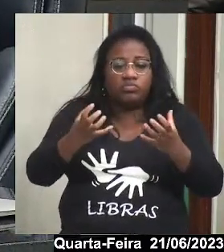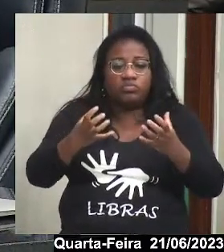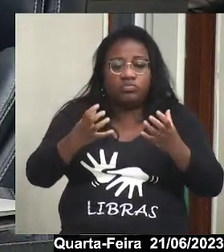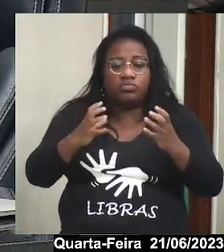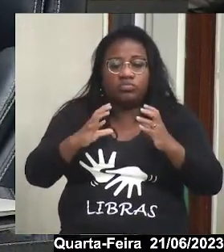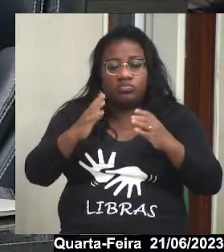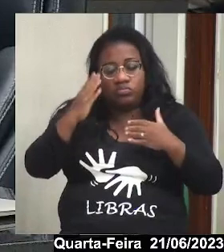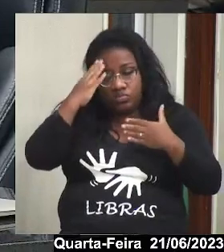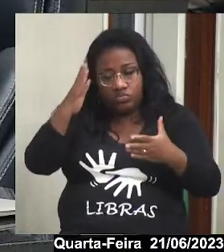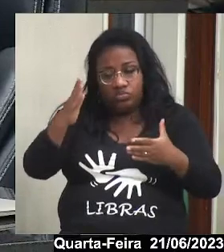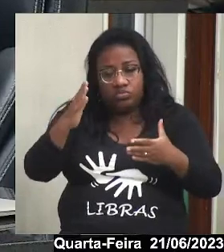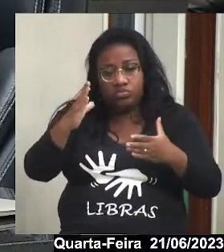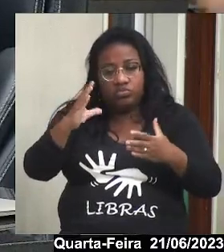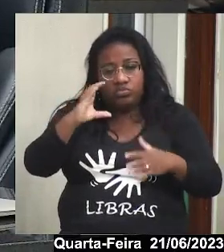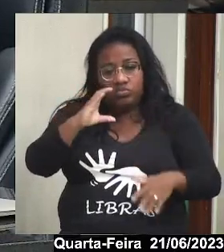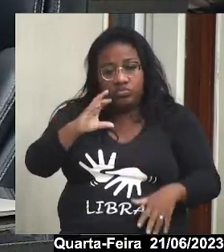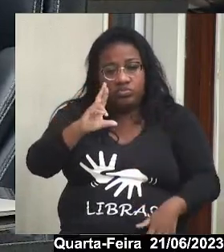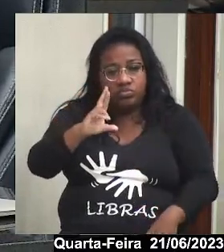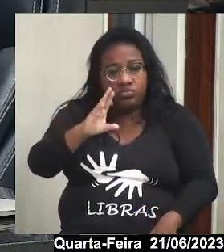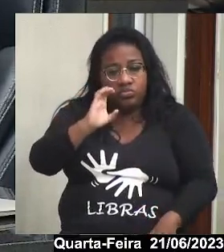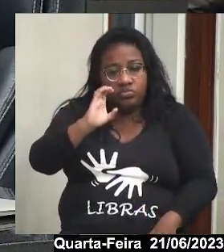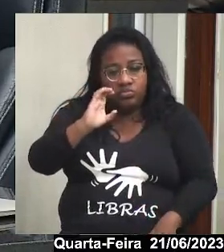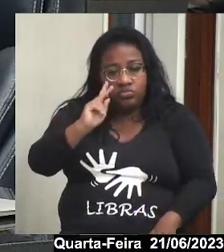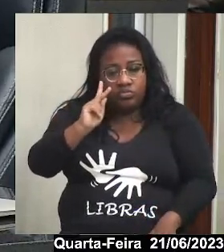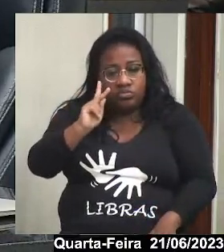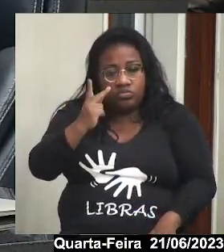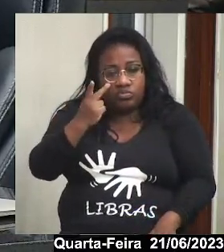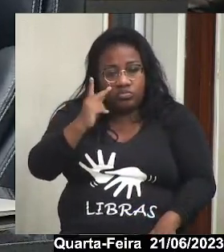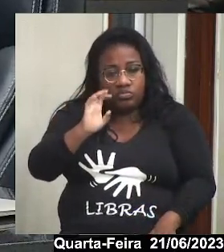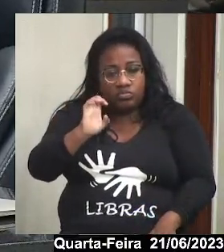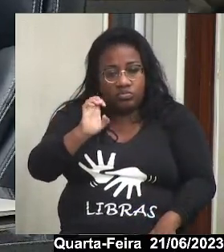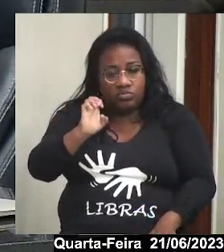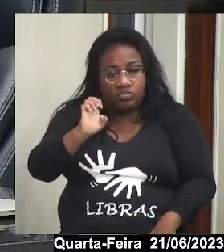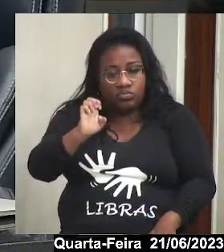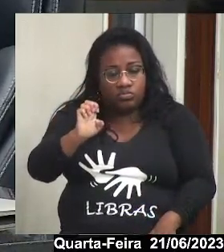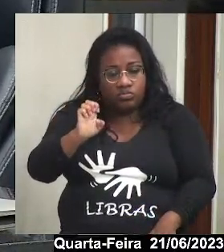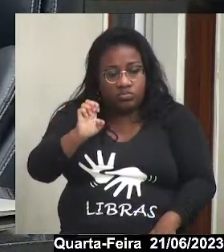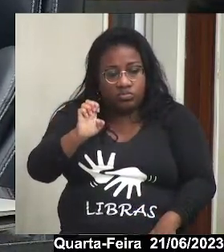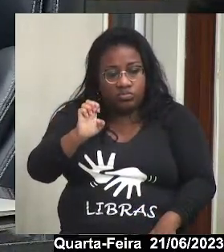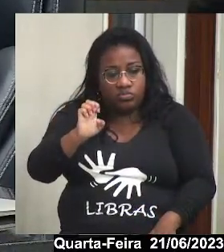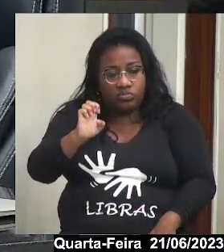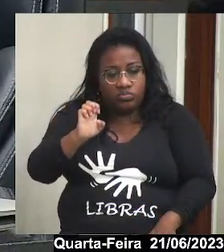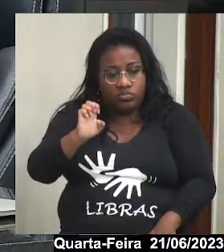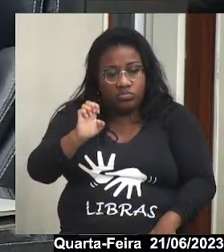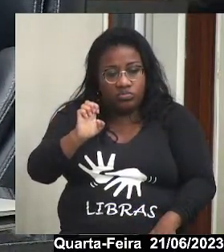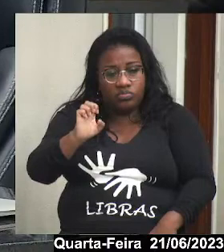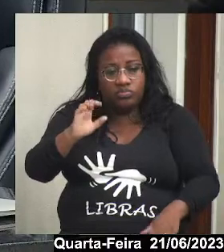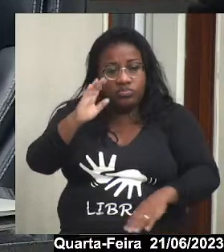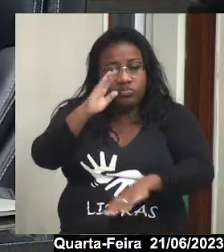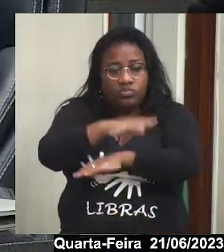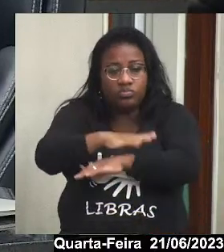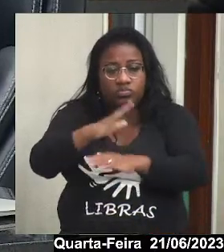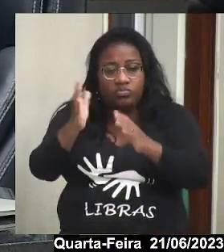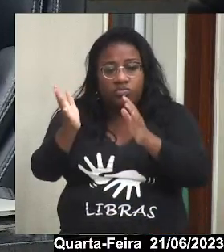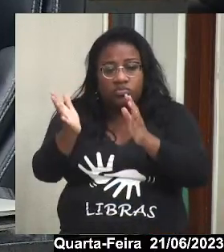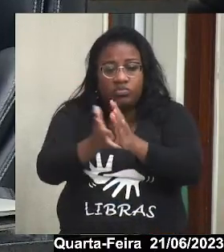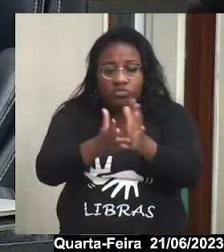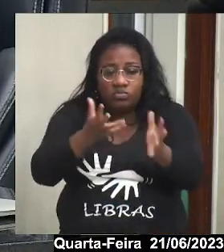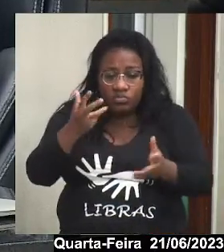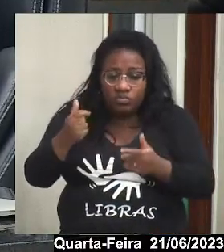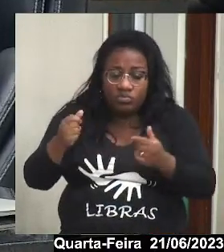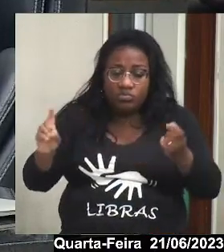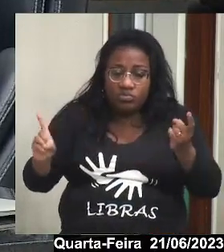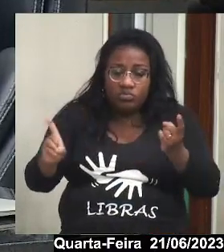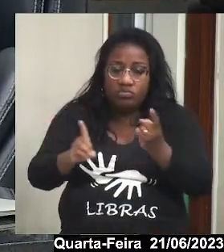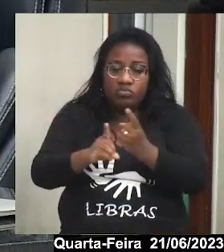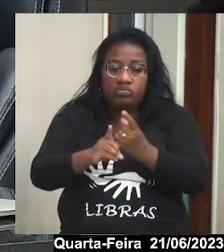da creche do Engenho Velho, como meu amigo Sander falou, estive lá presente também, foi uma quermesse maravilhosa, né, arrecadação de fundos lá